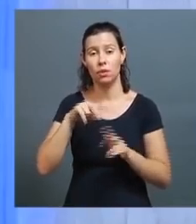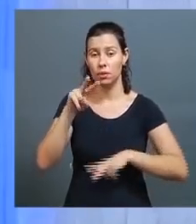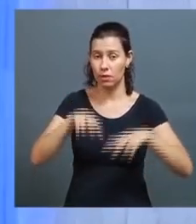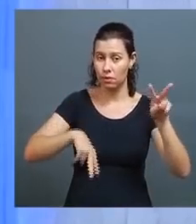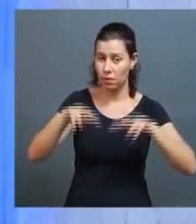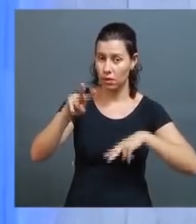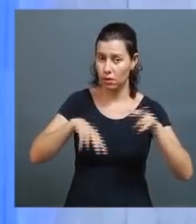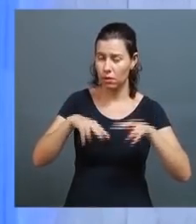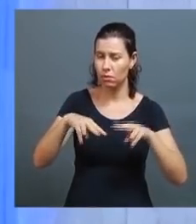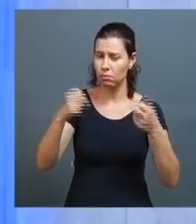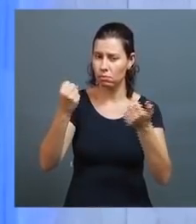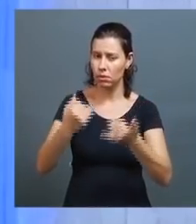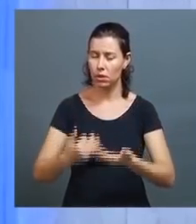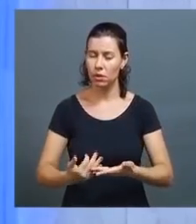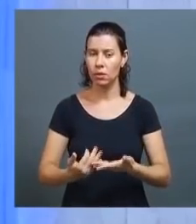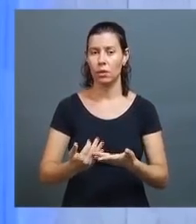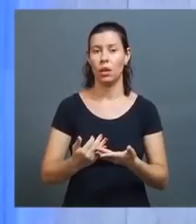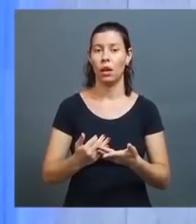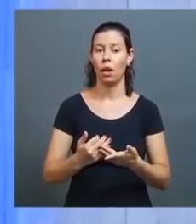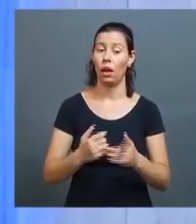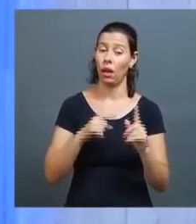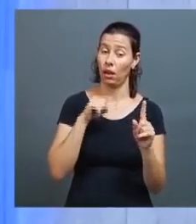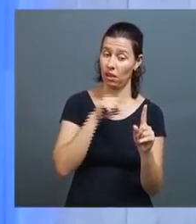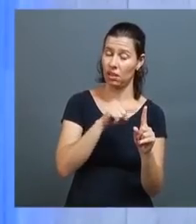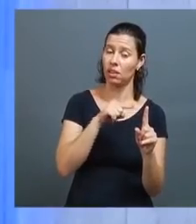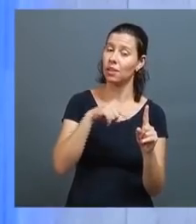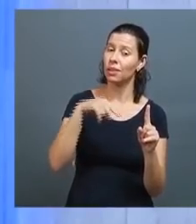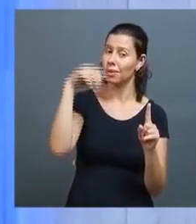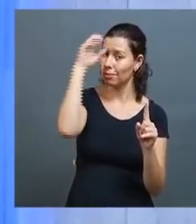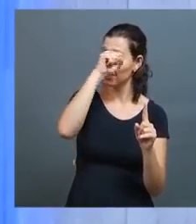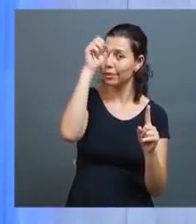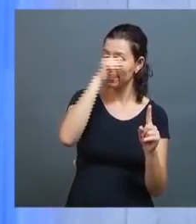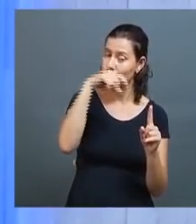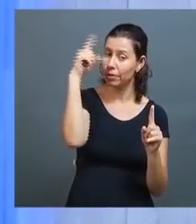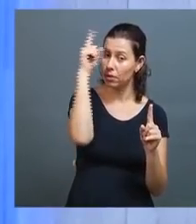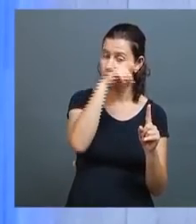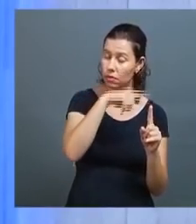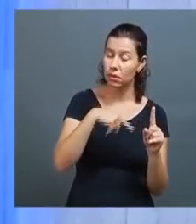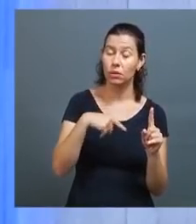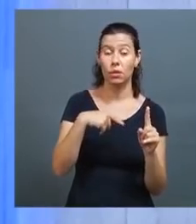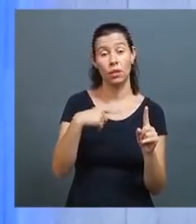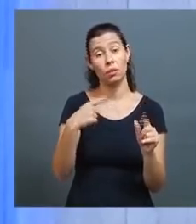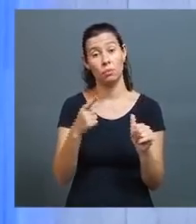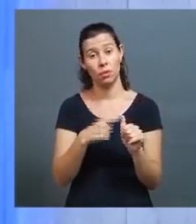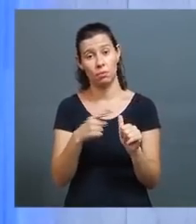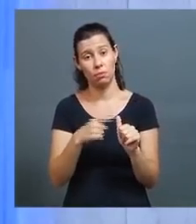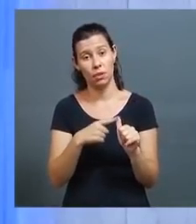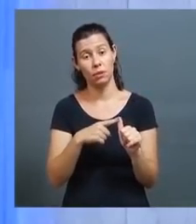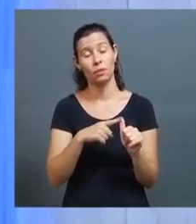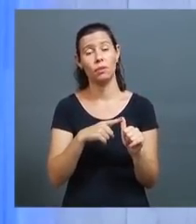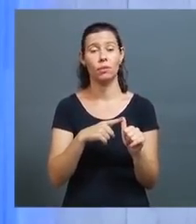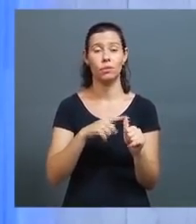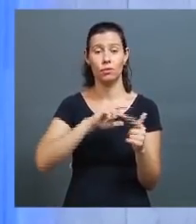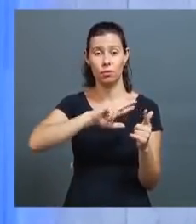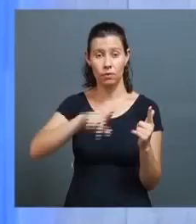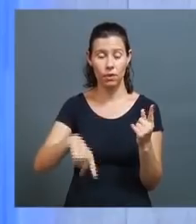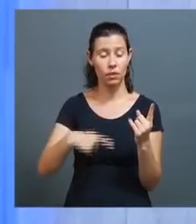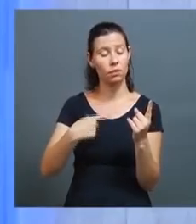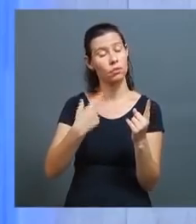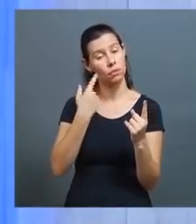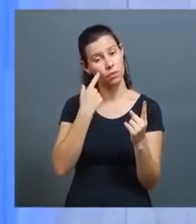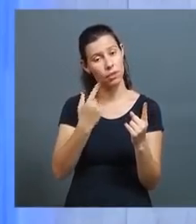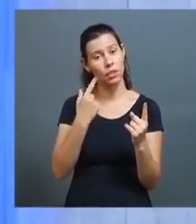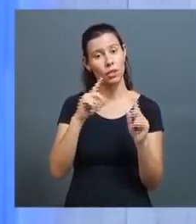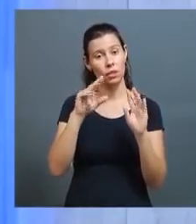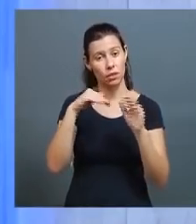avaliação para dizer que o sujeito tem uma dificuldade de aprendizagem, a gente analisa todos esses aspectos, né, do desenvolvimento